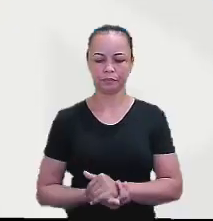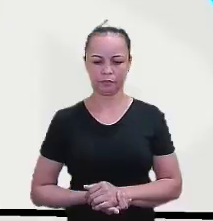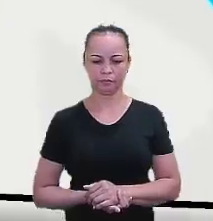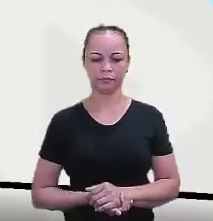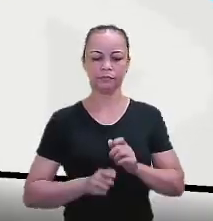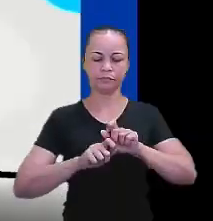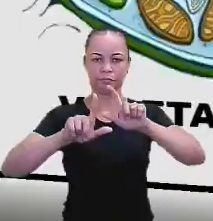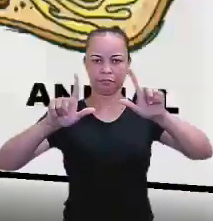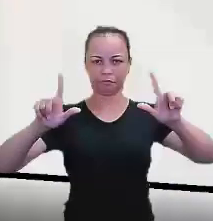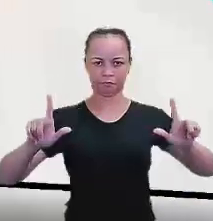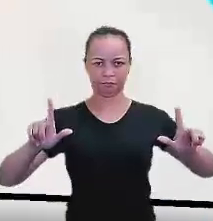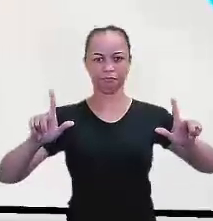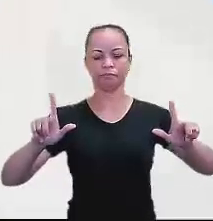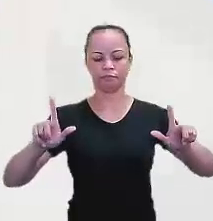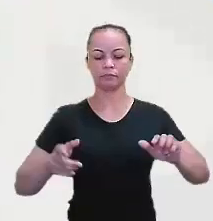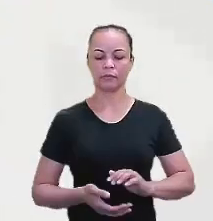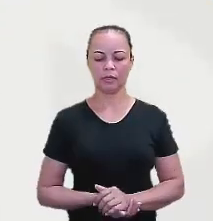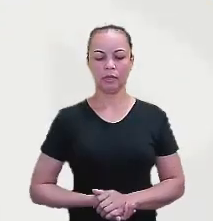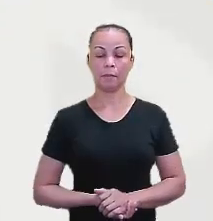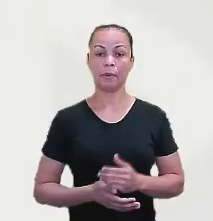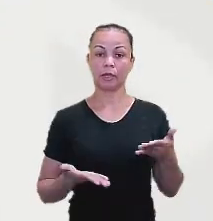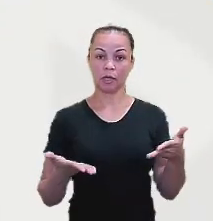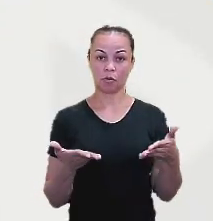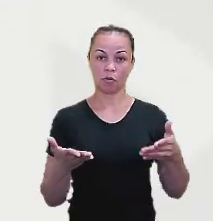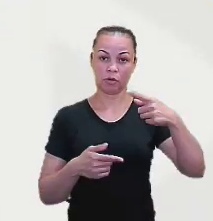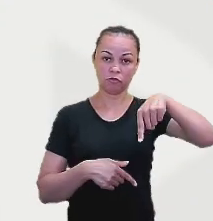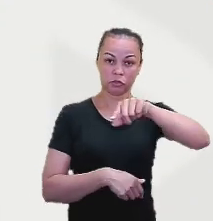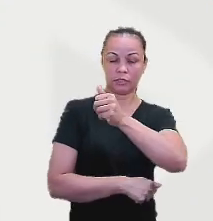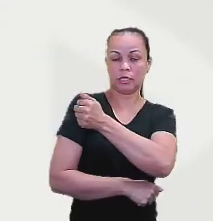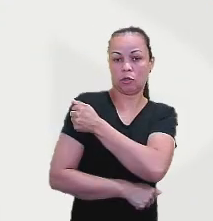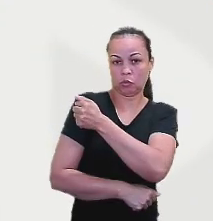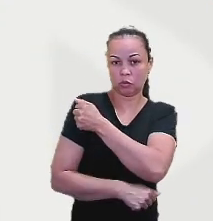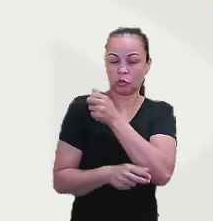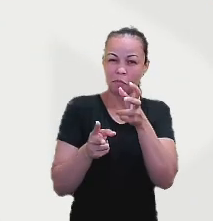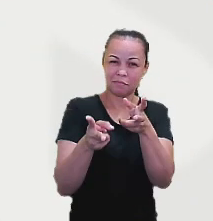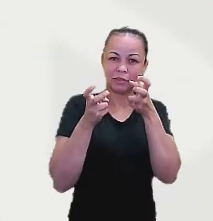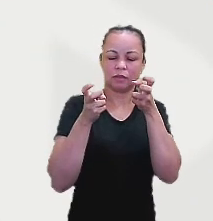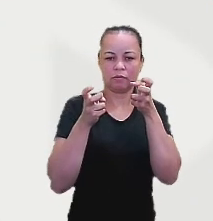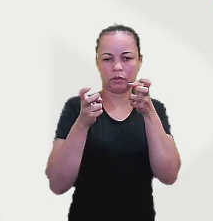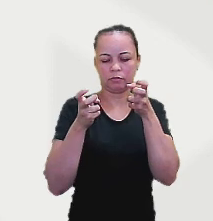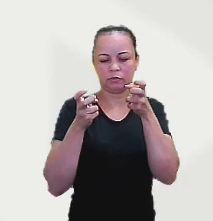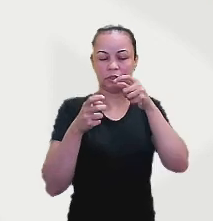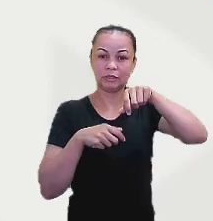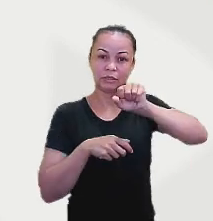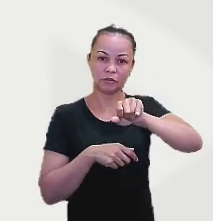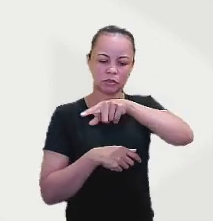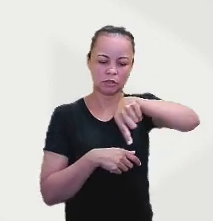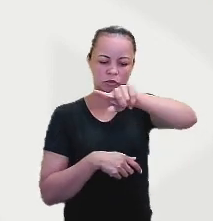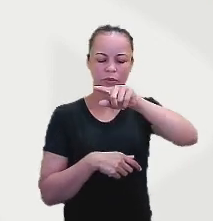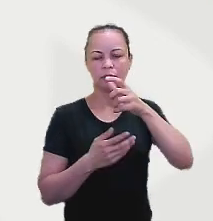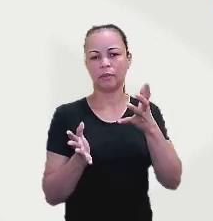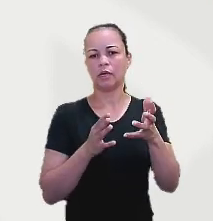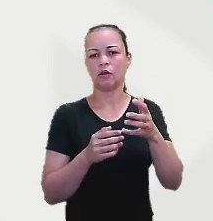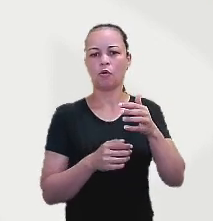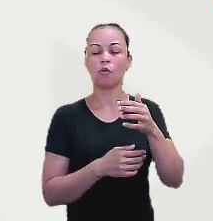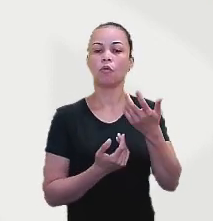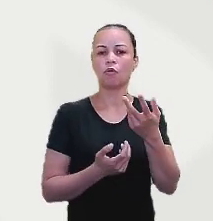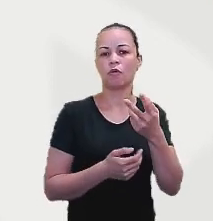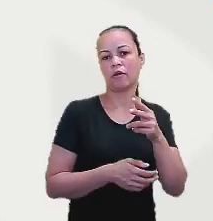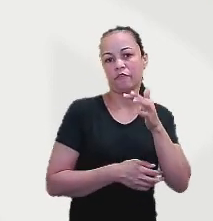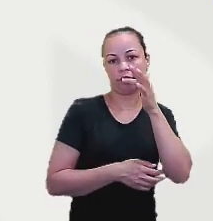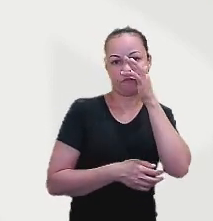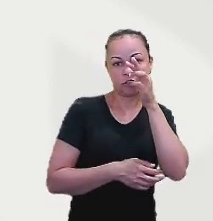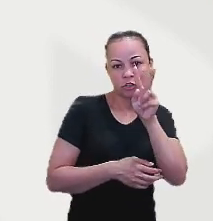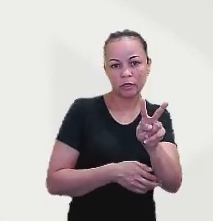produção, para que esse aluno possa agora justamente. Então, se vocês perceberem, a célula vegetal e a célula animal têm diferenças morfológicas,